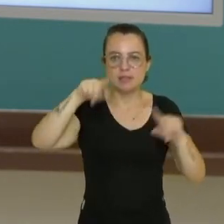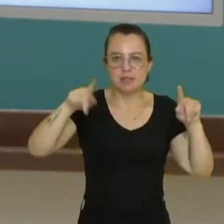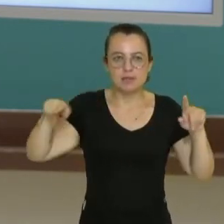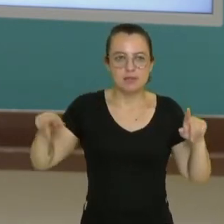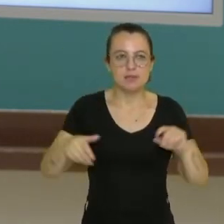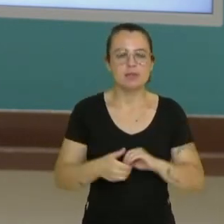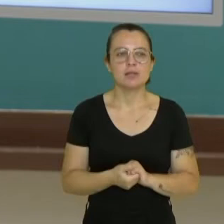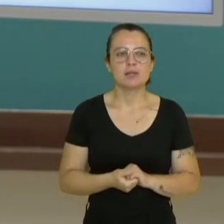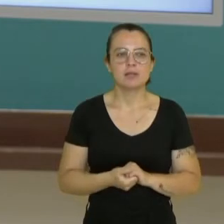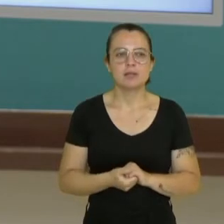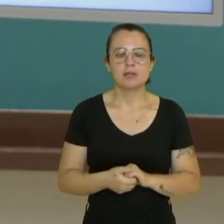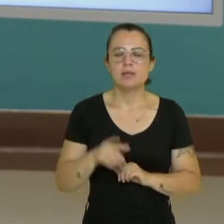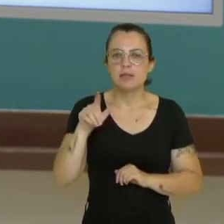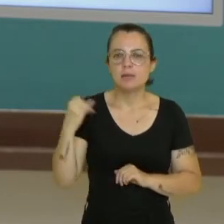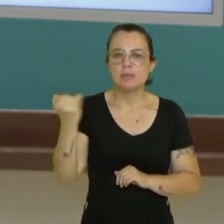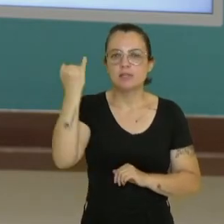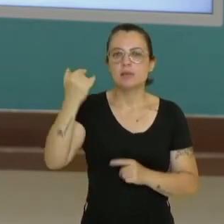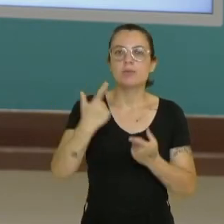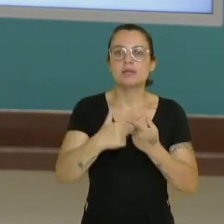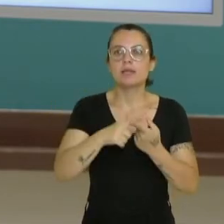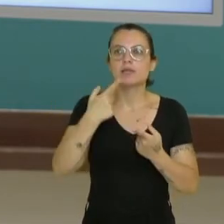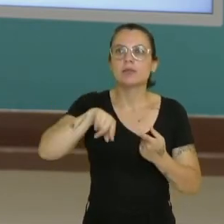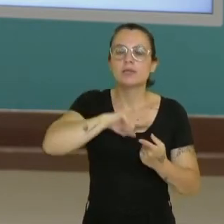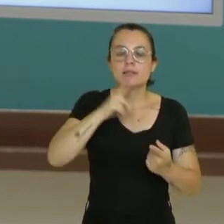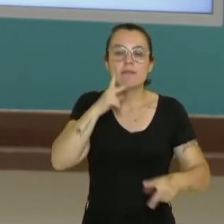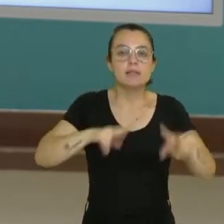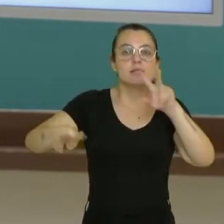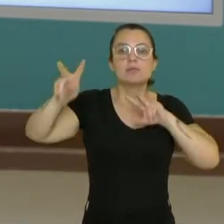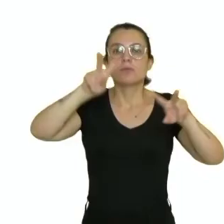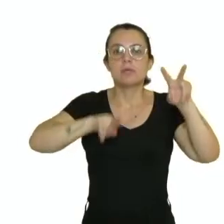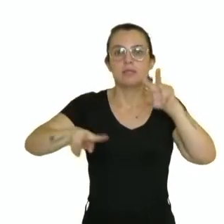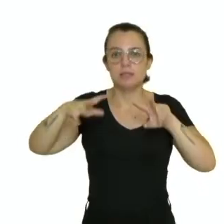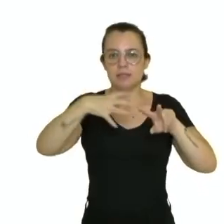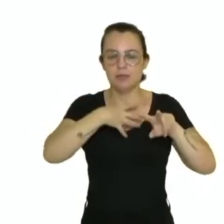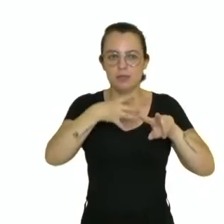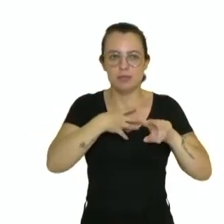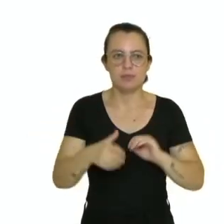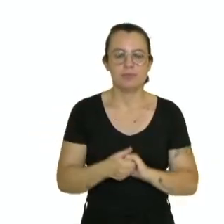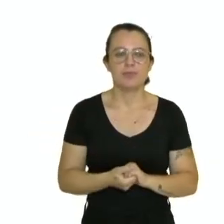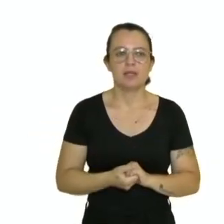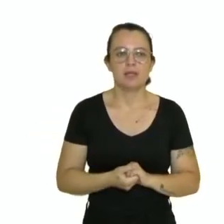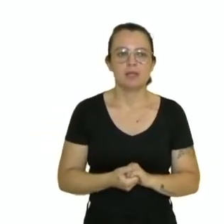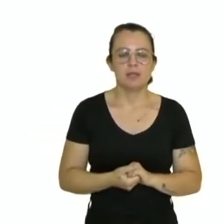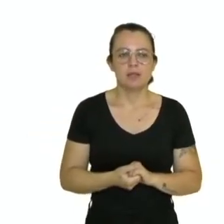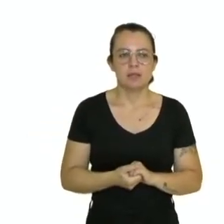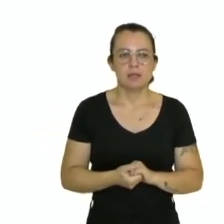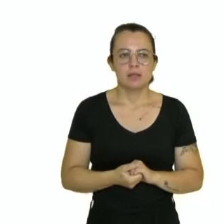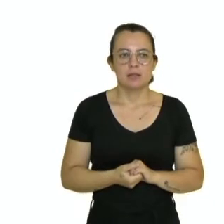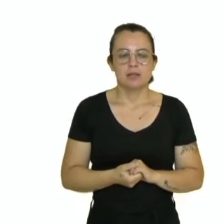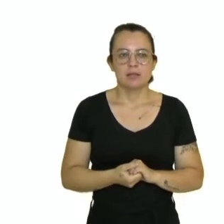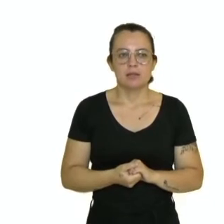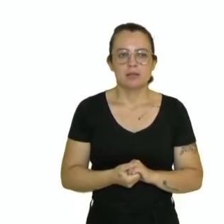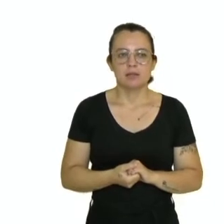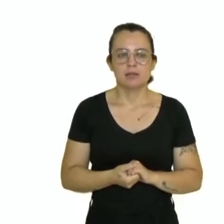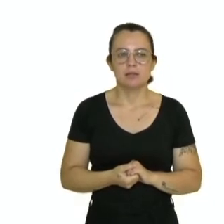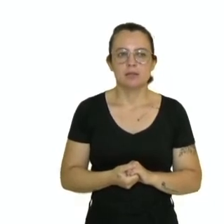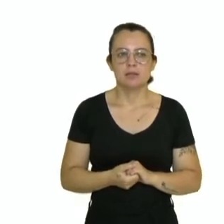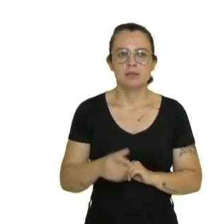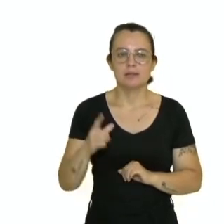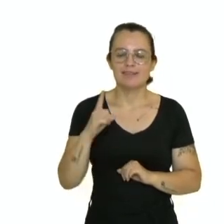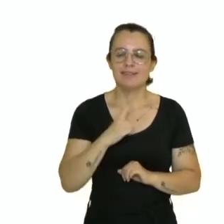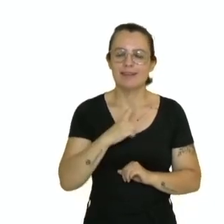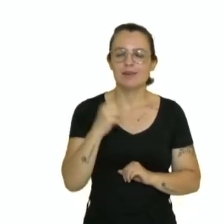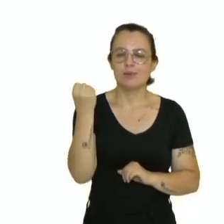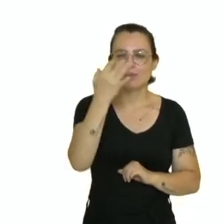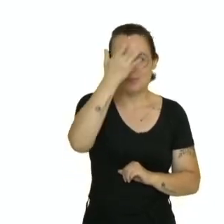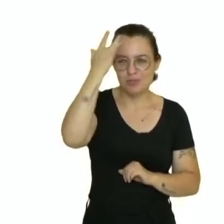interessante, sempre para a gente conseguir visualizar uma situação. Aqui nós temos um gráfico que a gente chama, alguns chamam de pizza,